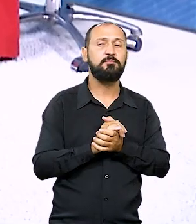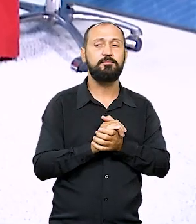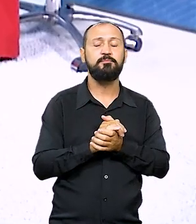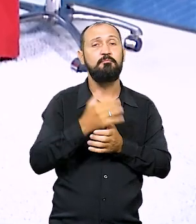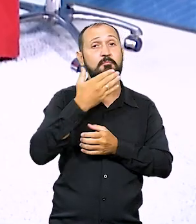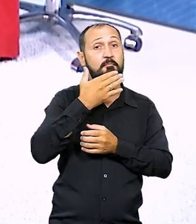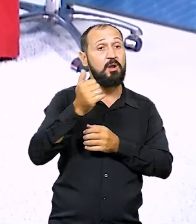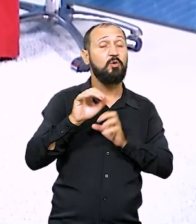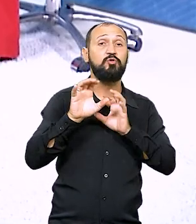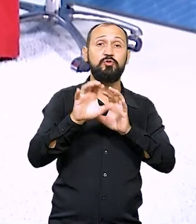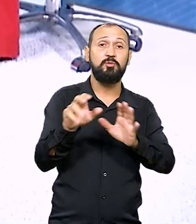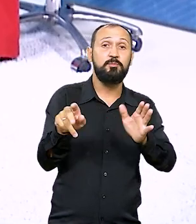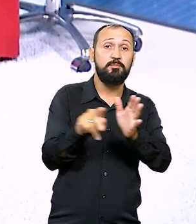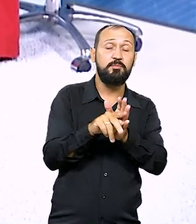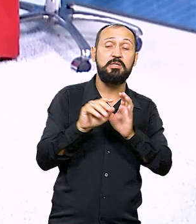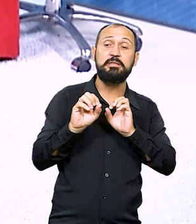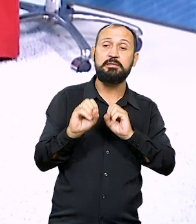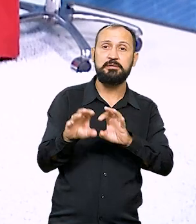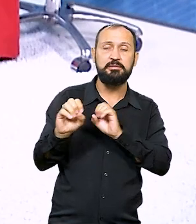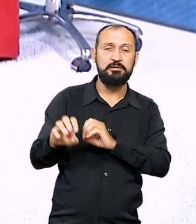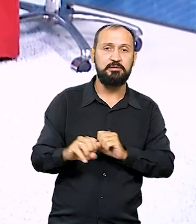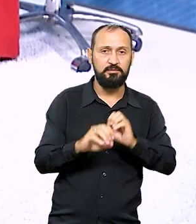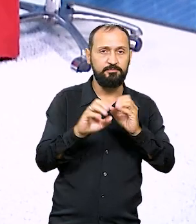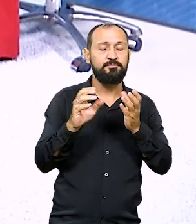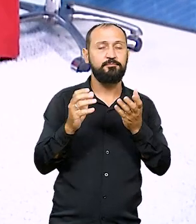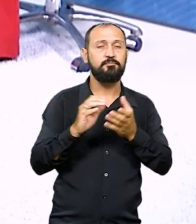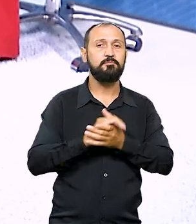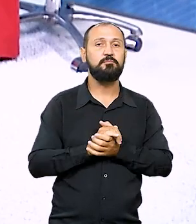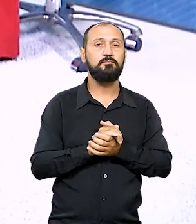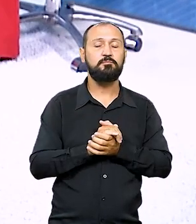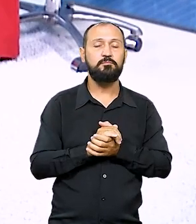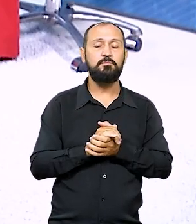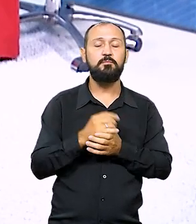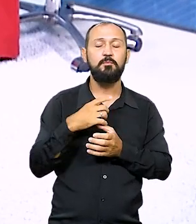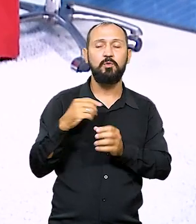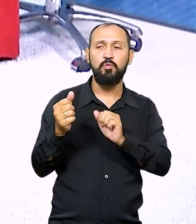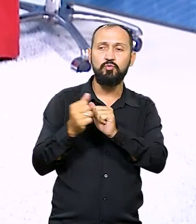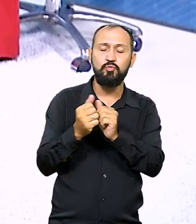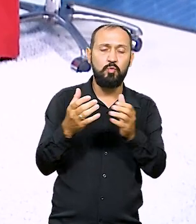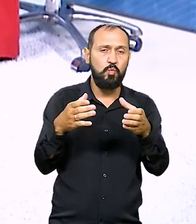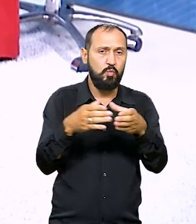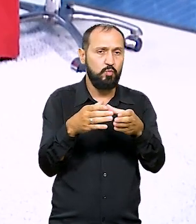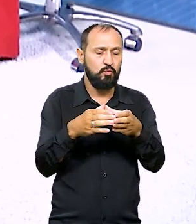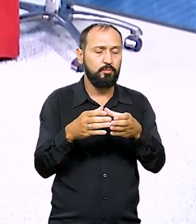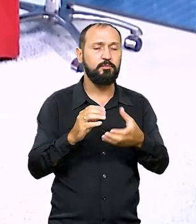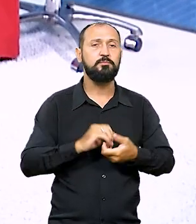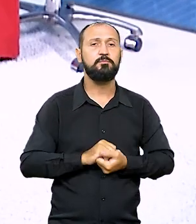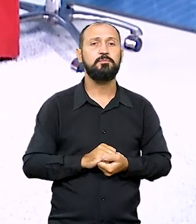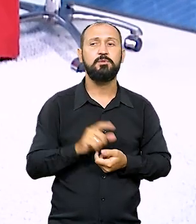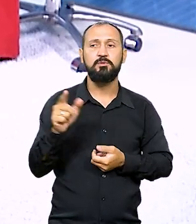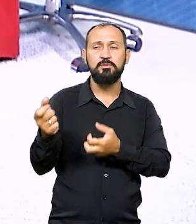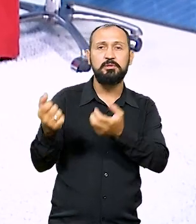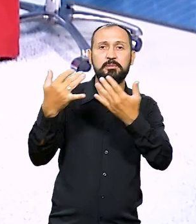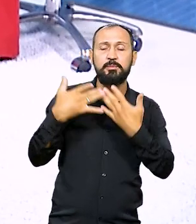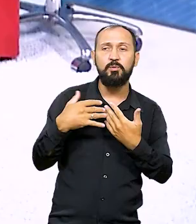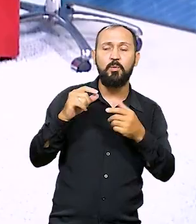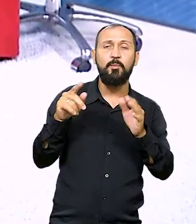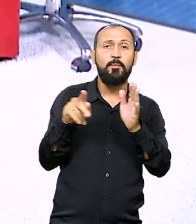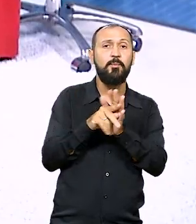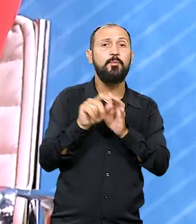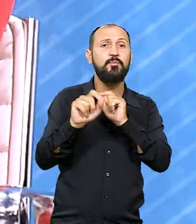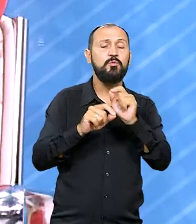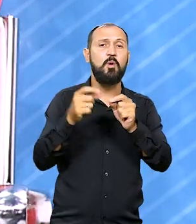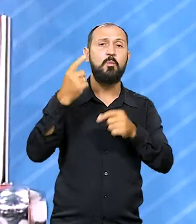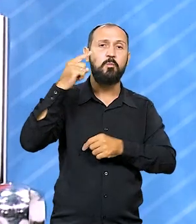recepcioná-lo da melhor maneira e ensiná-lo da melhor maneira, né, entre os pares ali da comissão. Isso que você